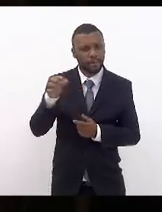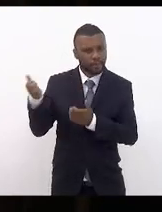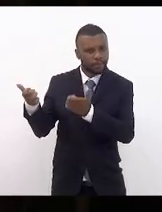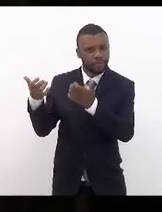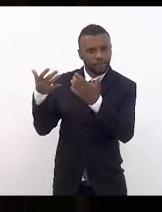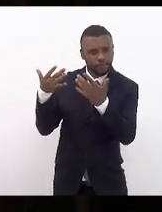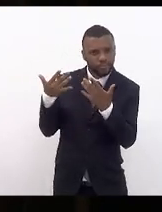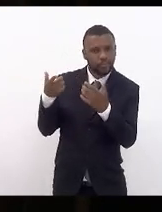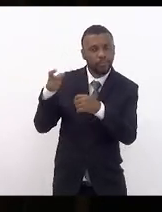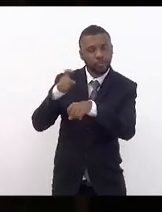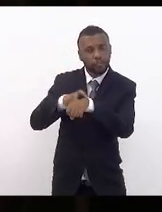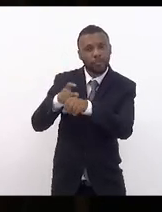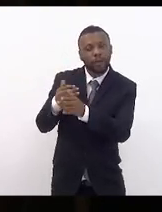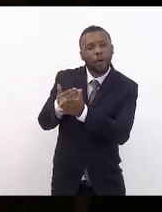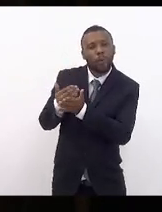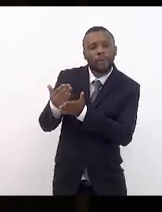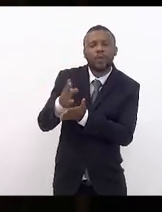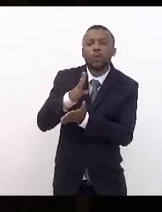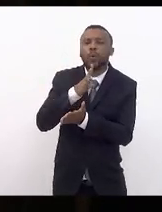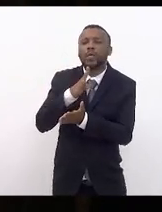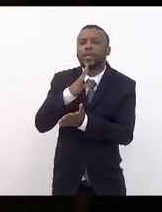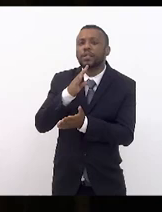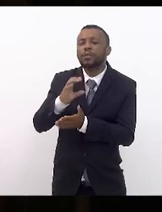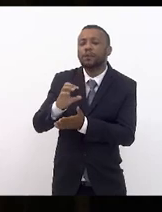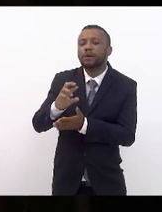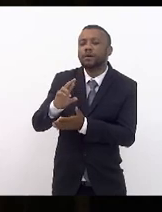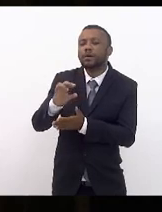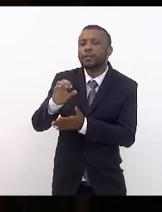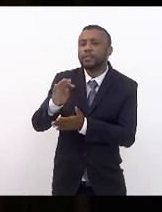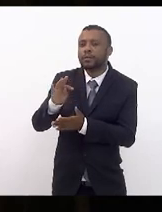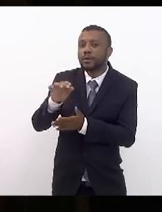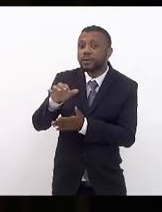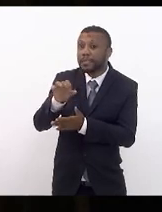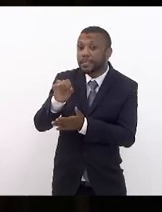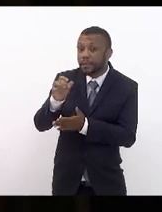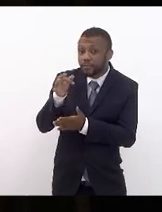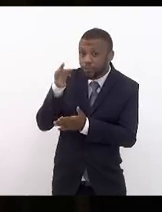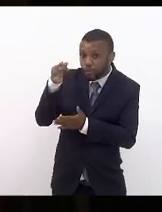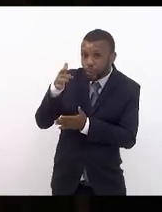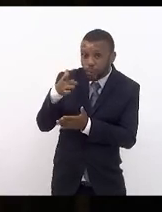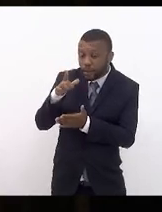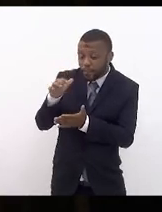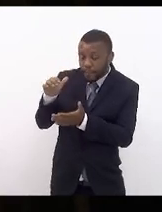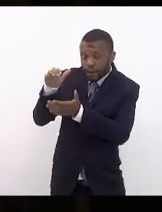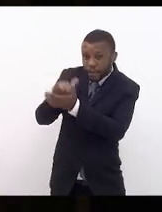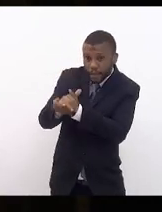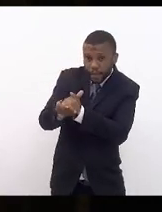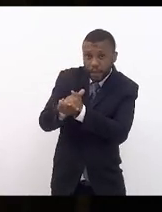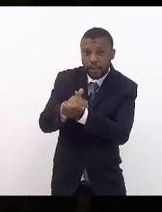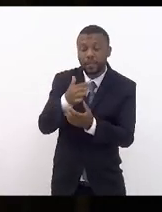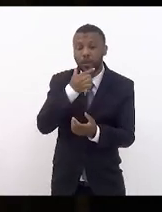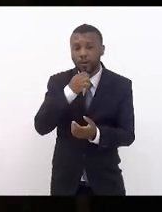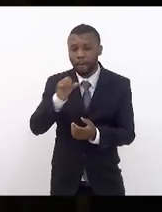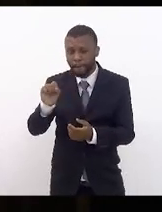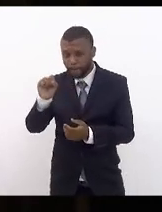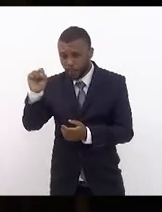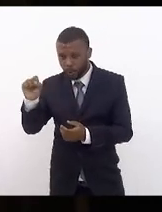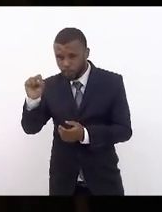quando eu ainda estava conhecendo Cristiane, que se um dia eu me casasse com Cristiane, que meu sogro e minha